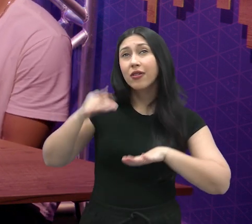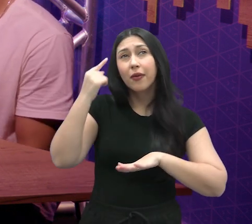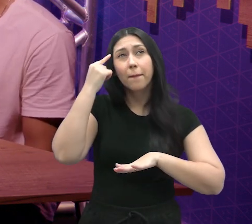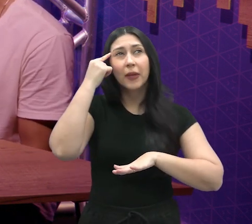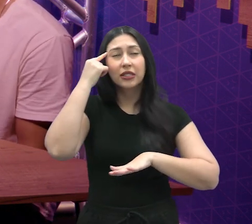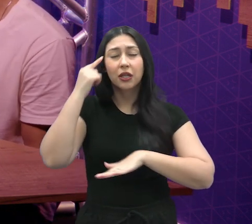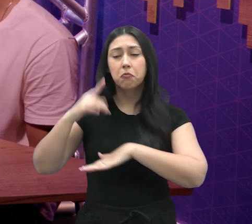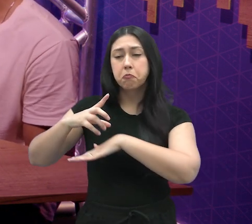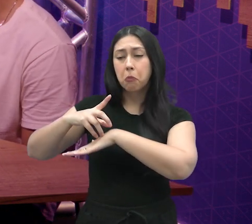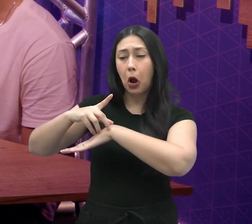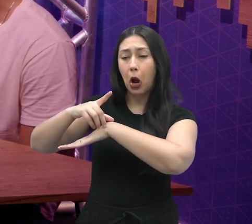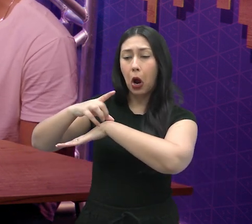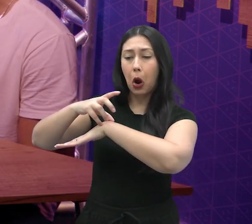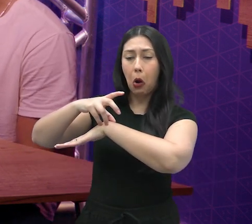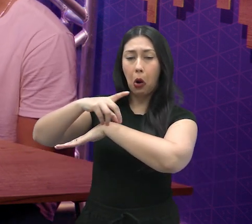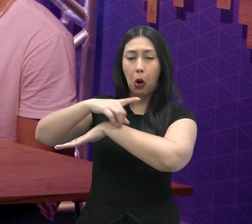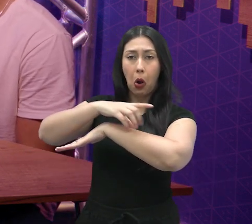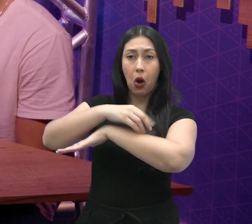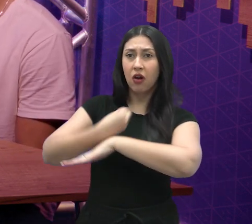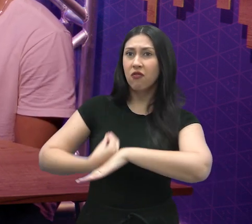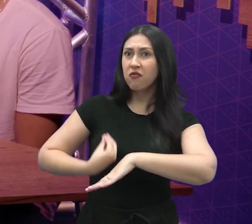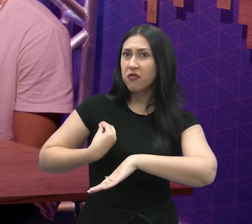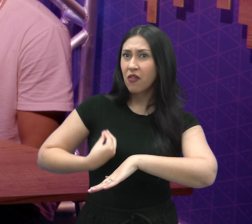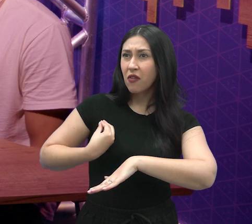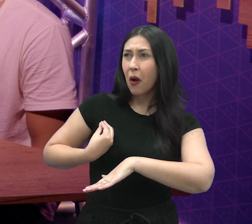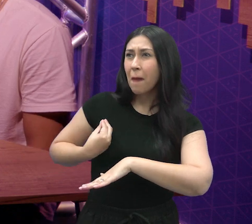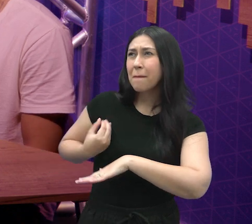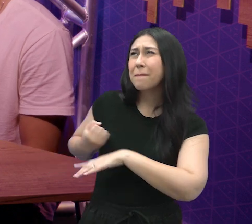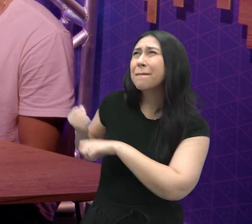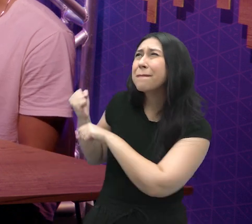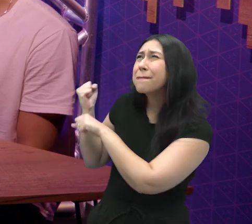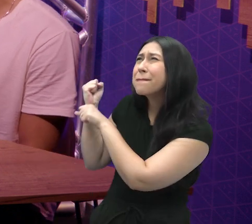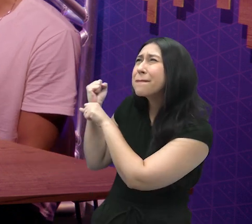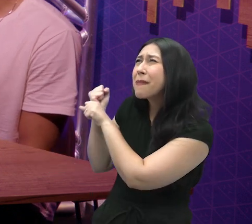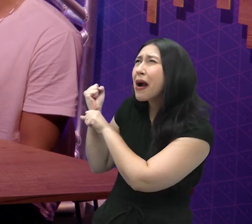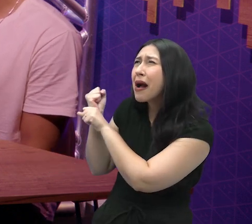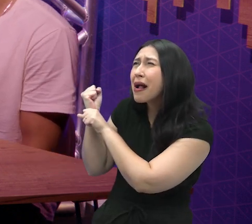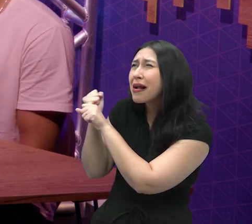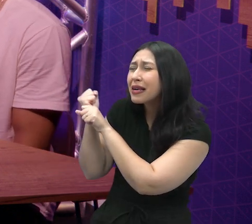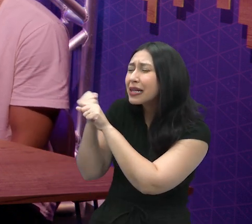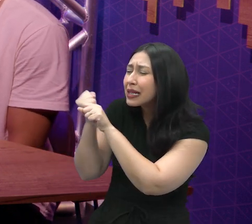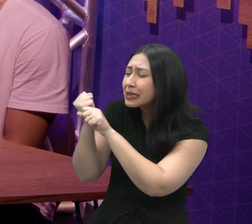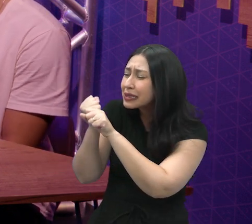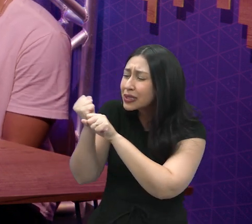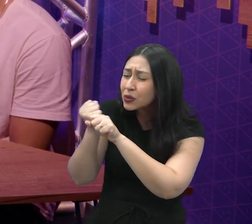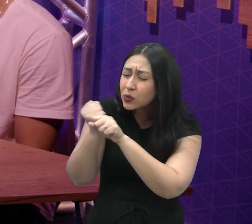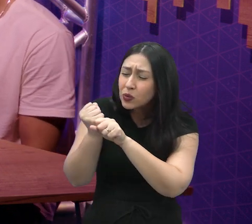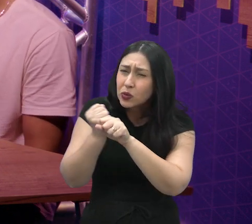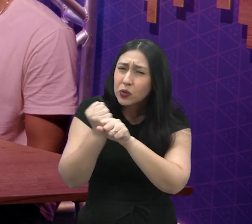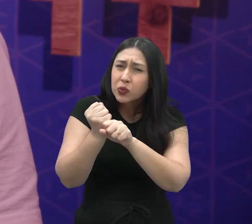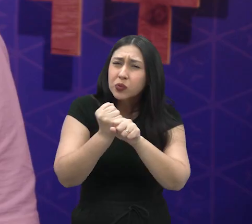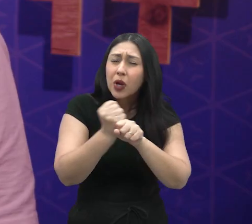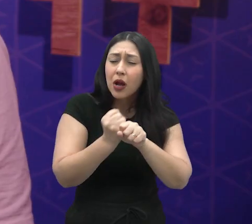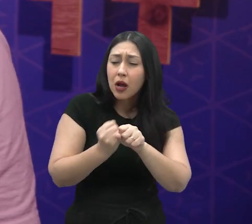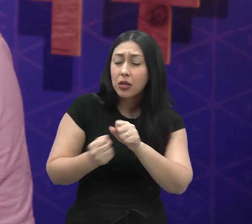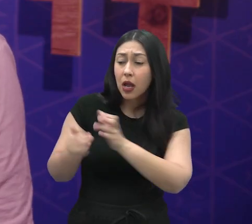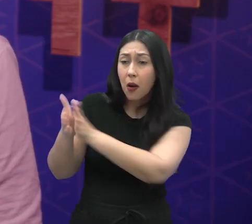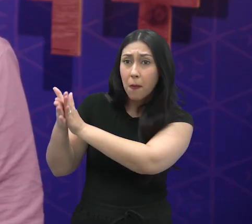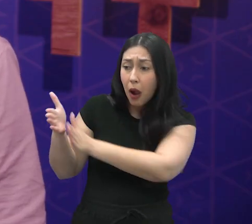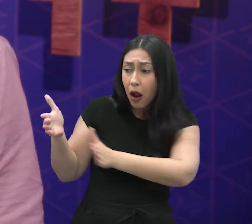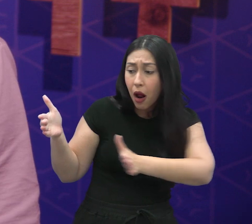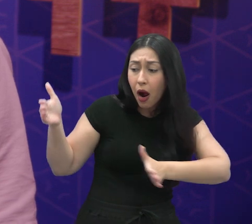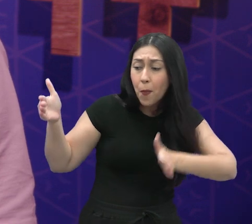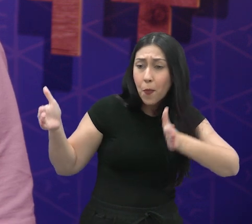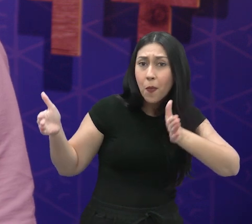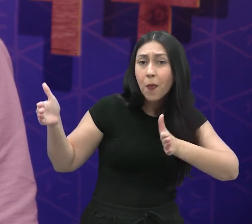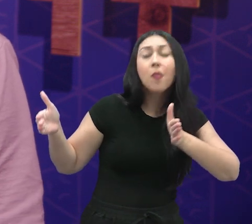pensa, sei lá, dinossauros. Eles viveram por milhares e milhares e milhares de anos, a fase